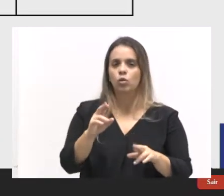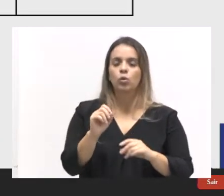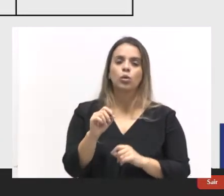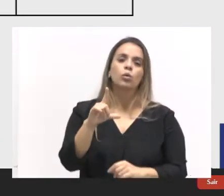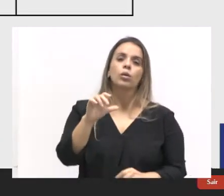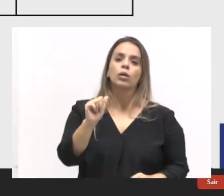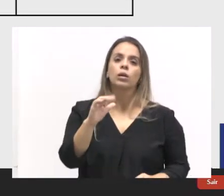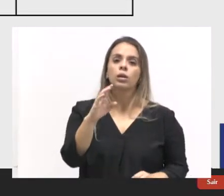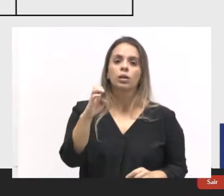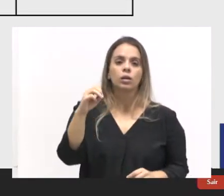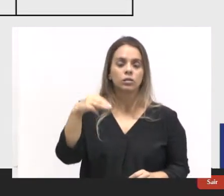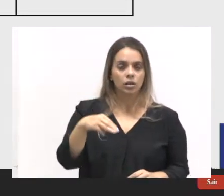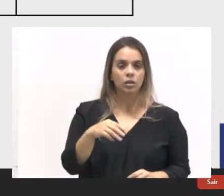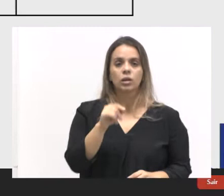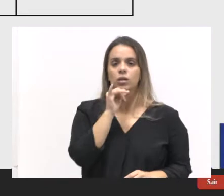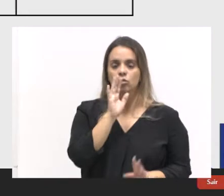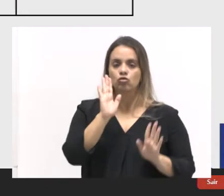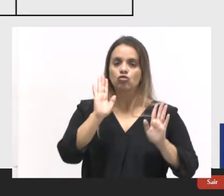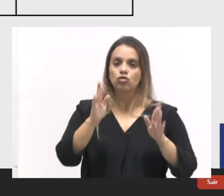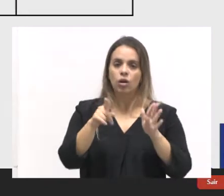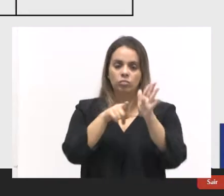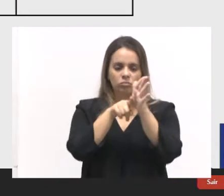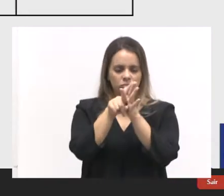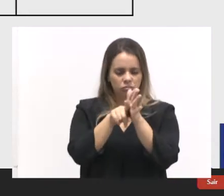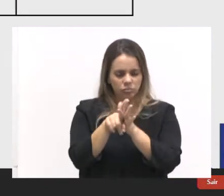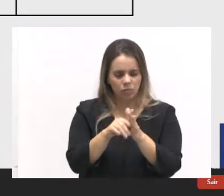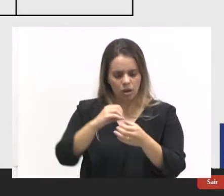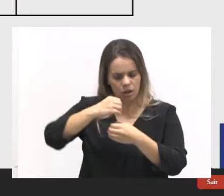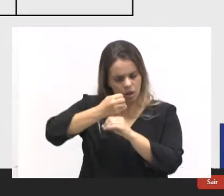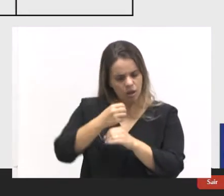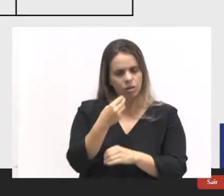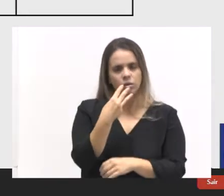LACEN. Então, foram realizadas